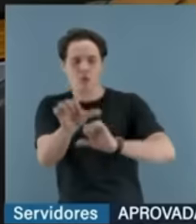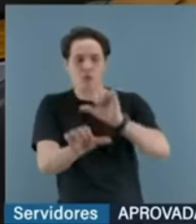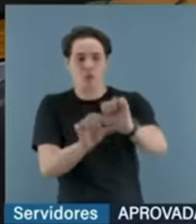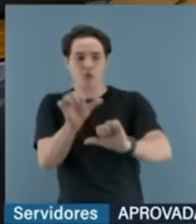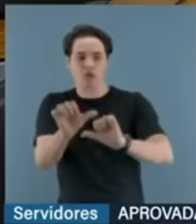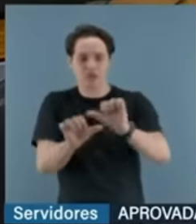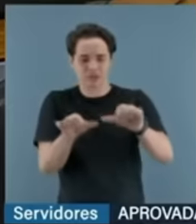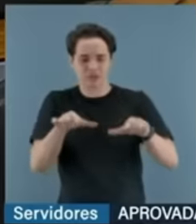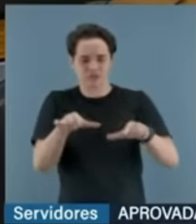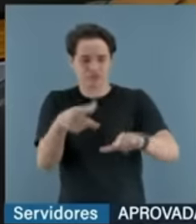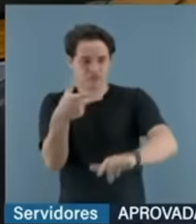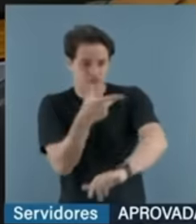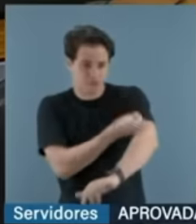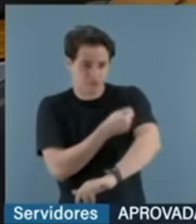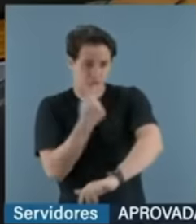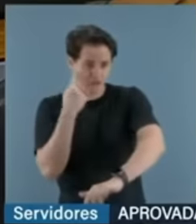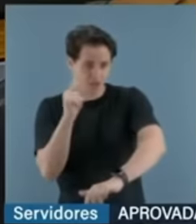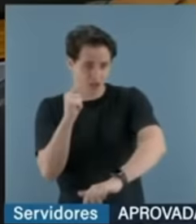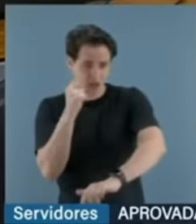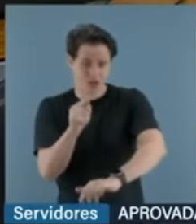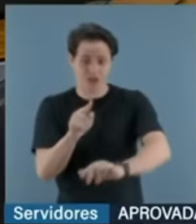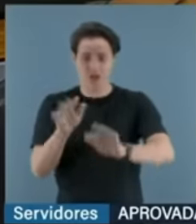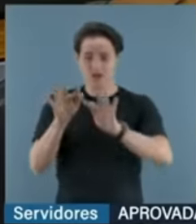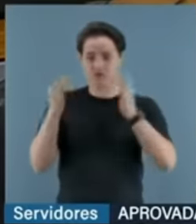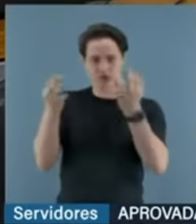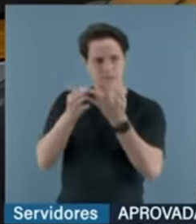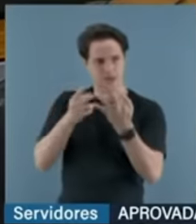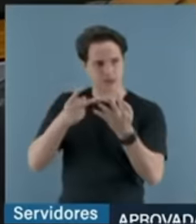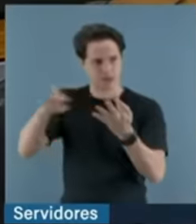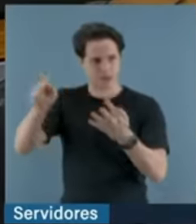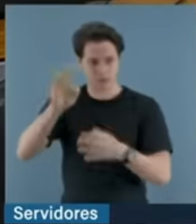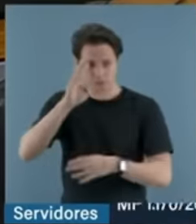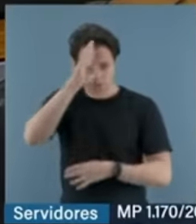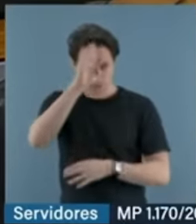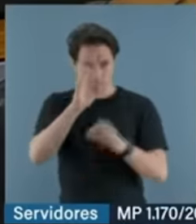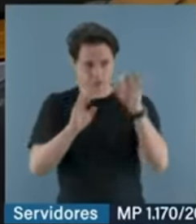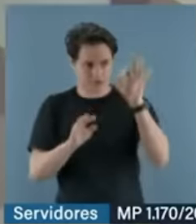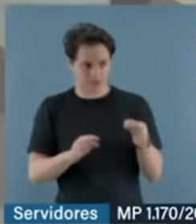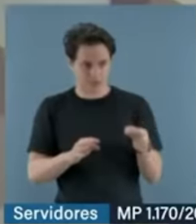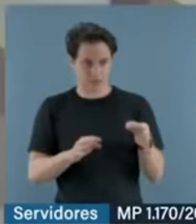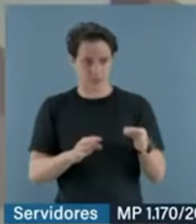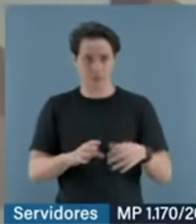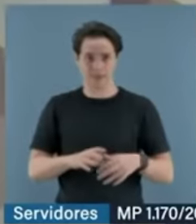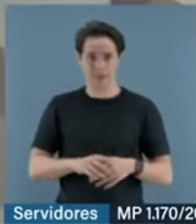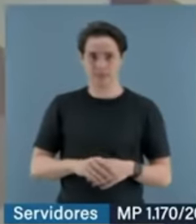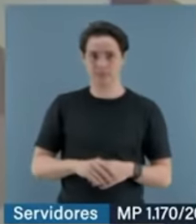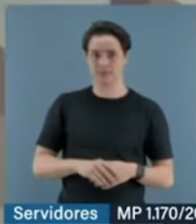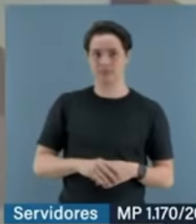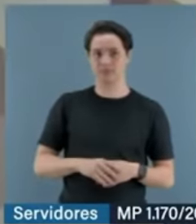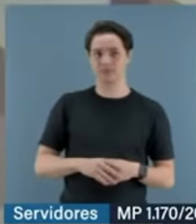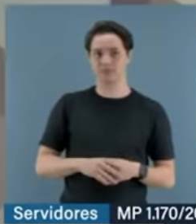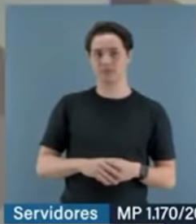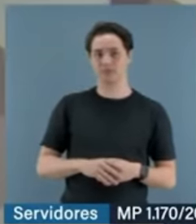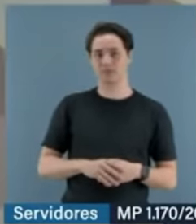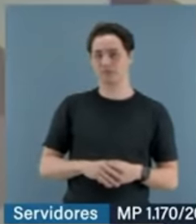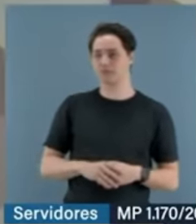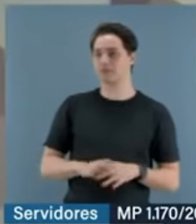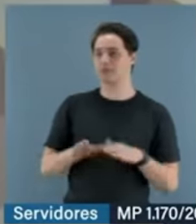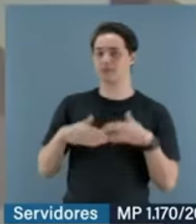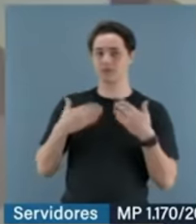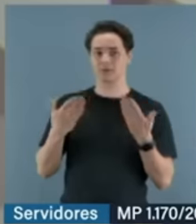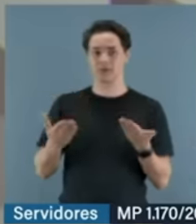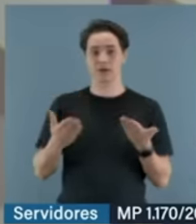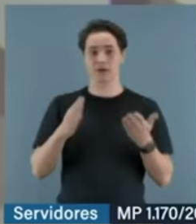nas carteiras de vacinação da família do ex-presidente Jair Bolsonaro, correto? Senadora, está